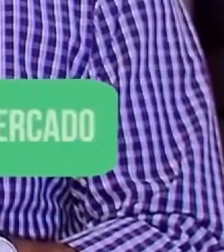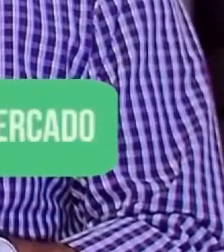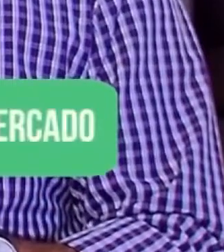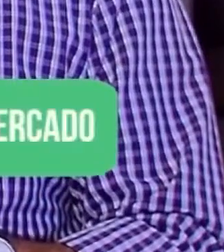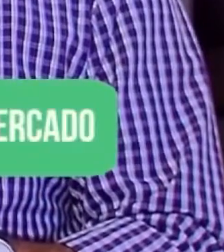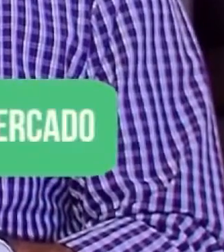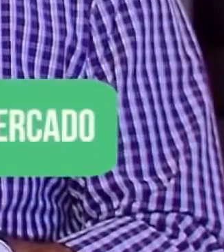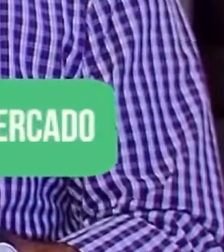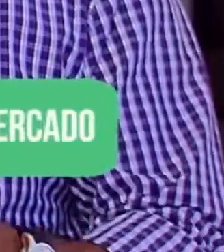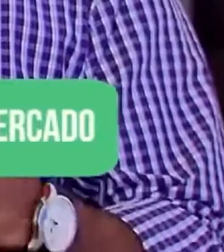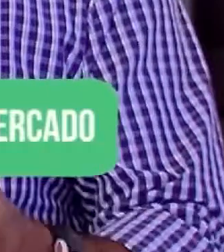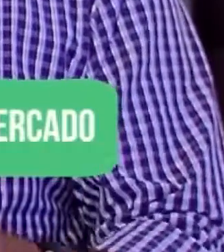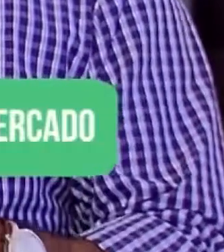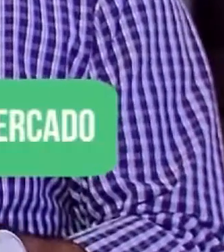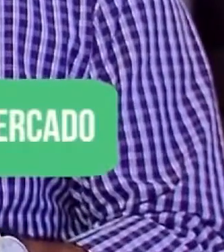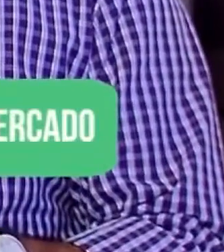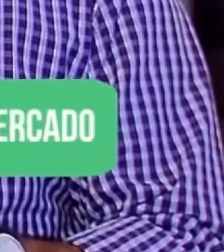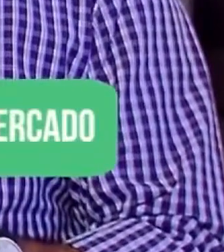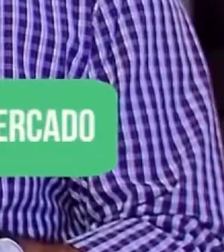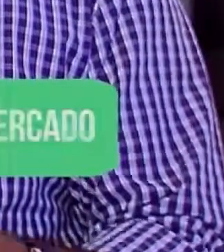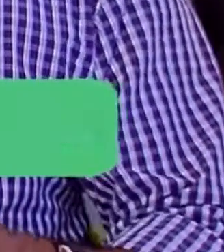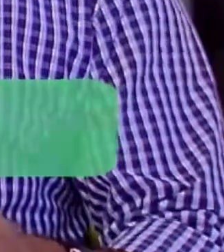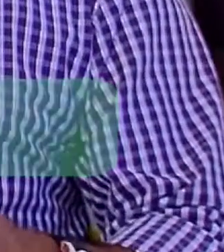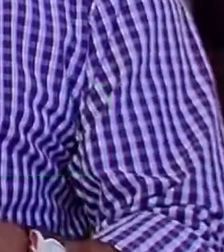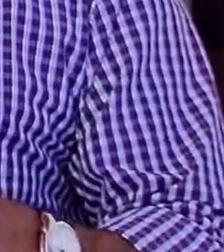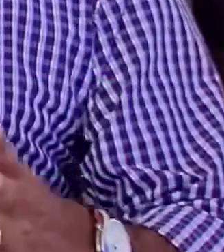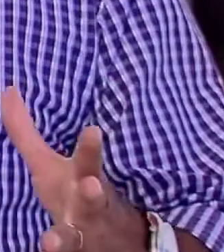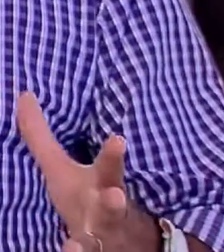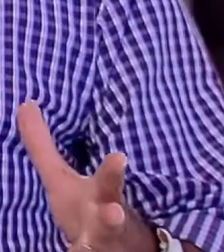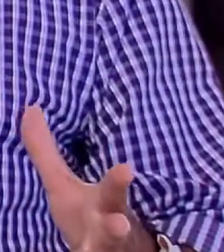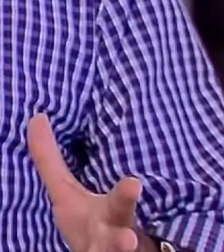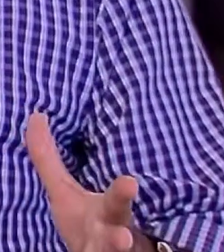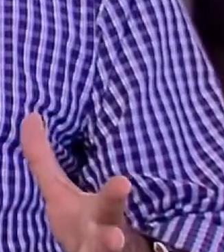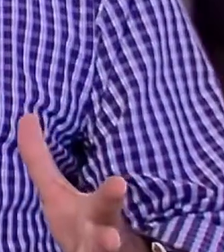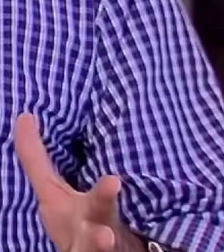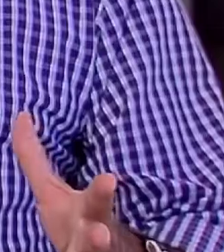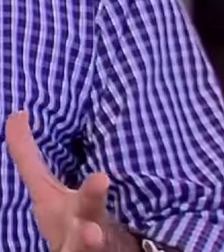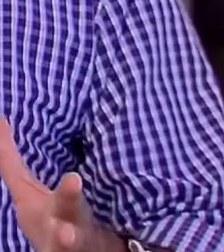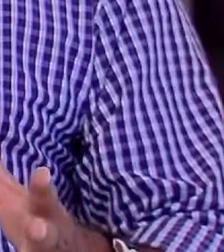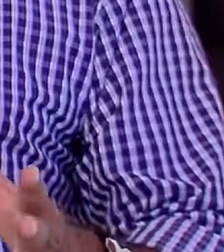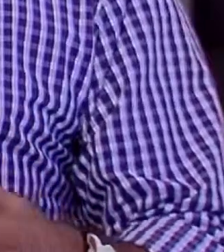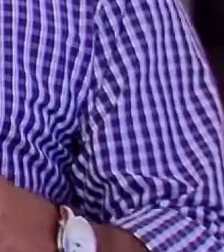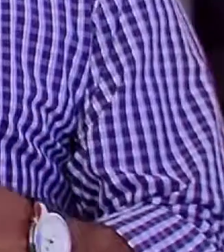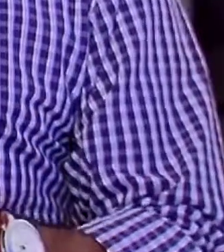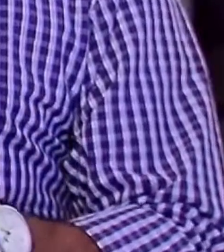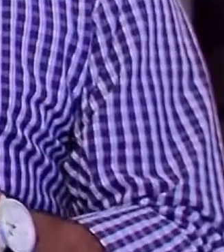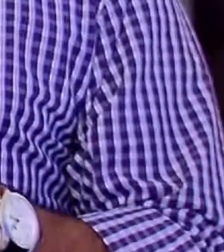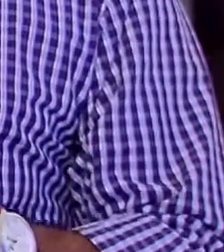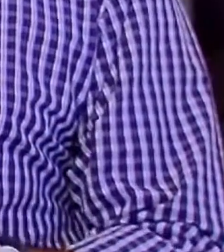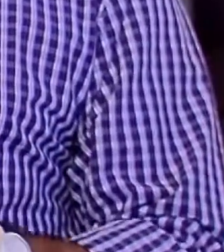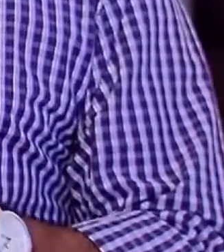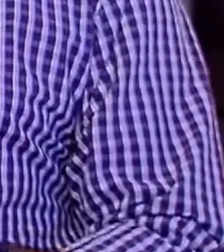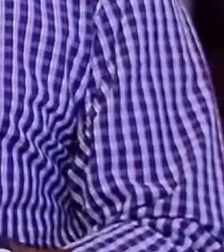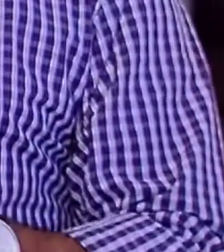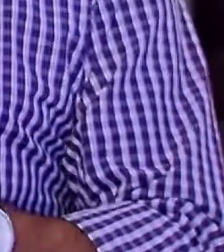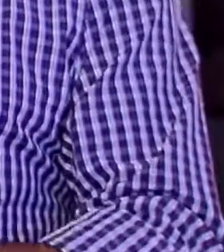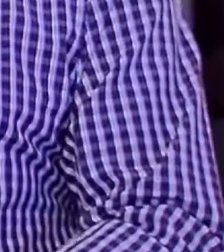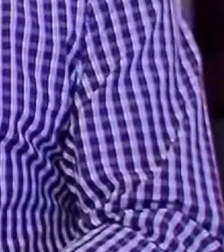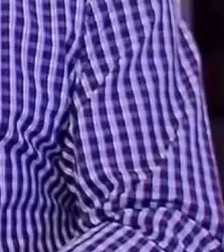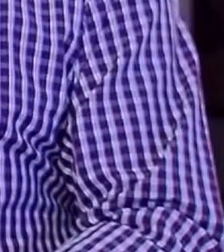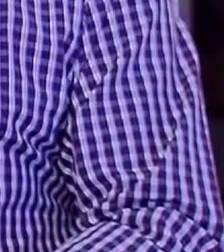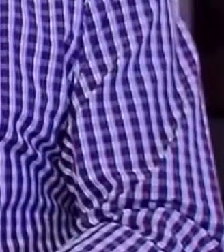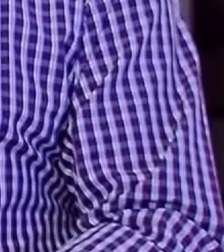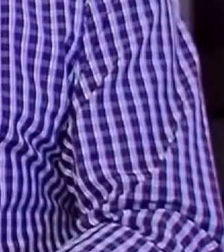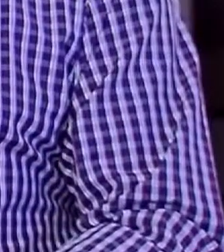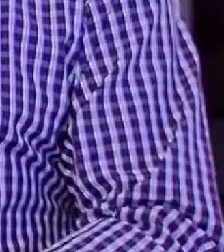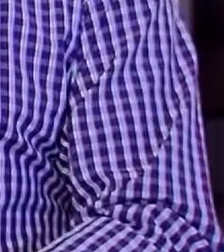desses dias. Ah, não consigo devolver. Pronto. Aí começa a entrar na bola de neve. Tá certo? Então, aqueles que entram